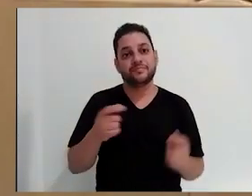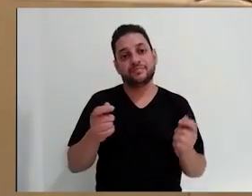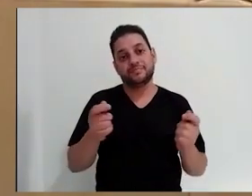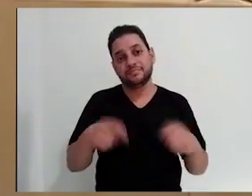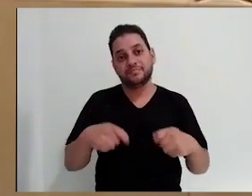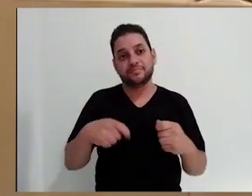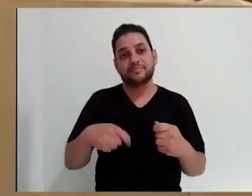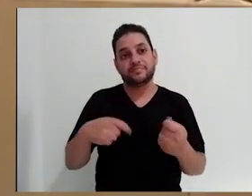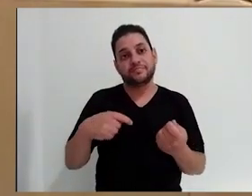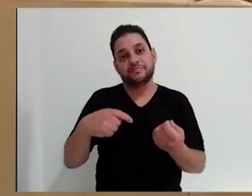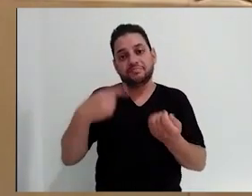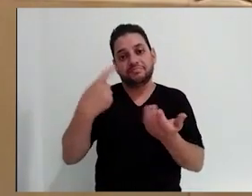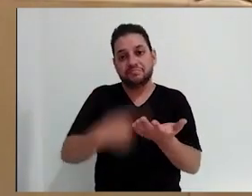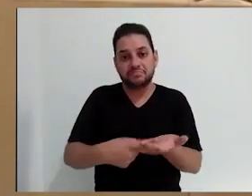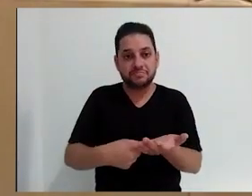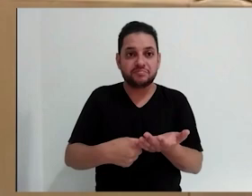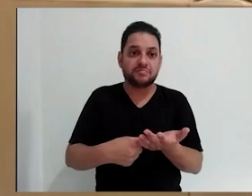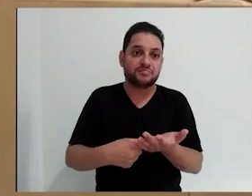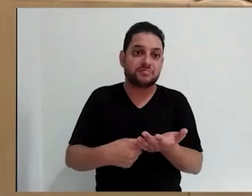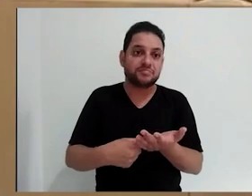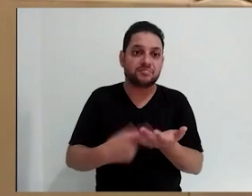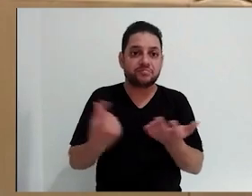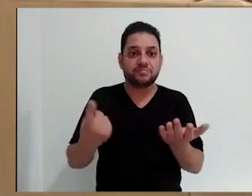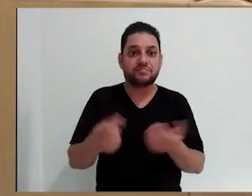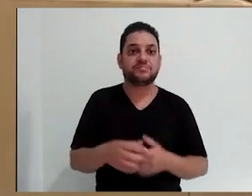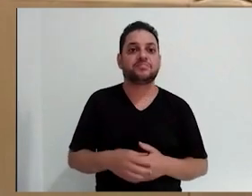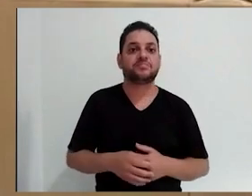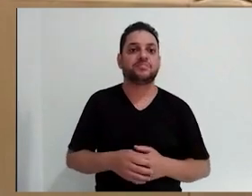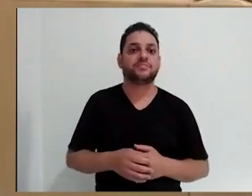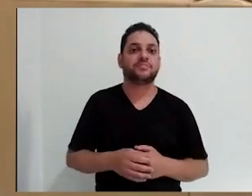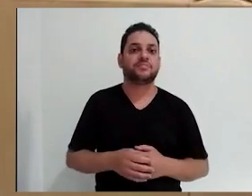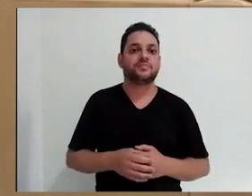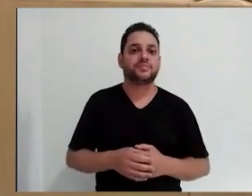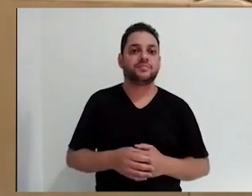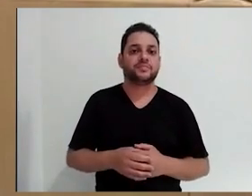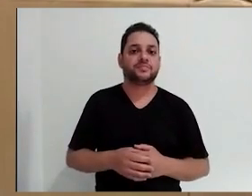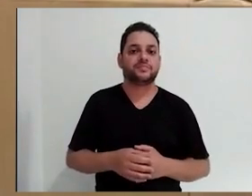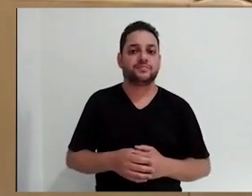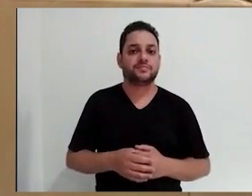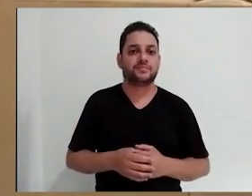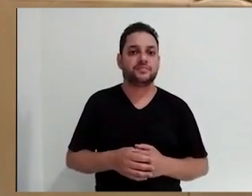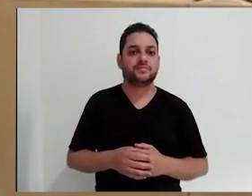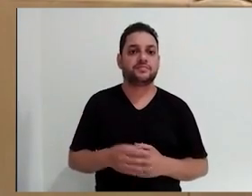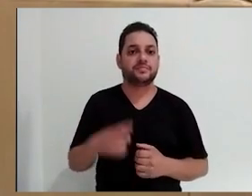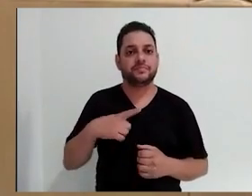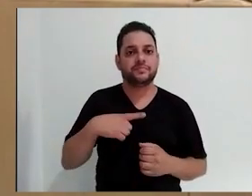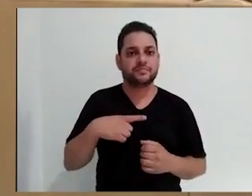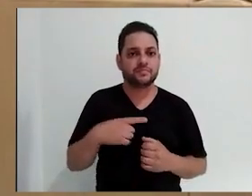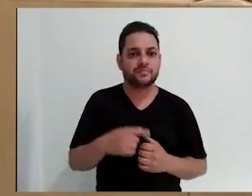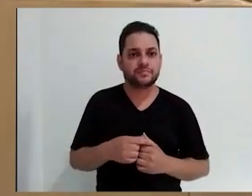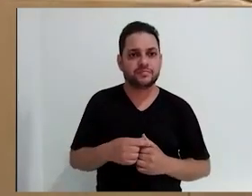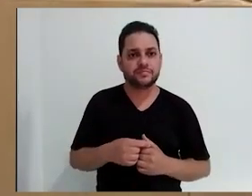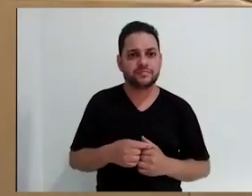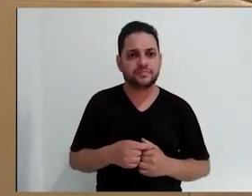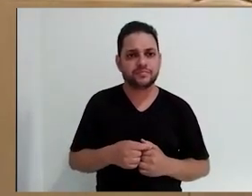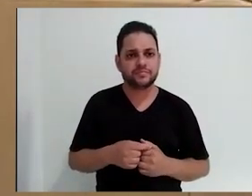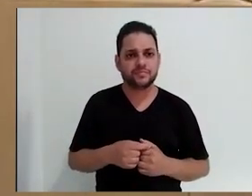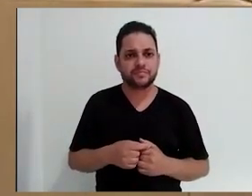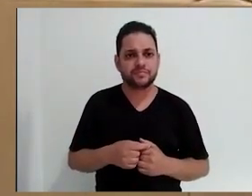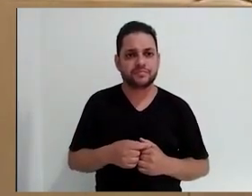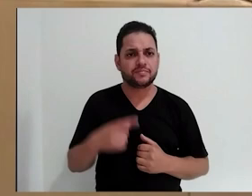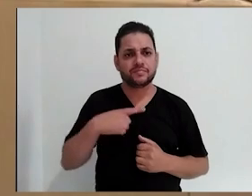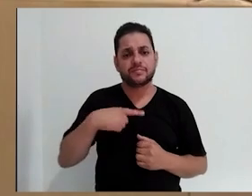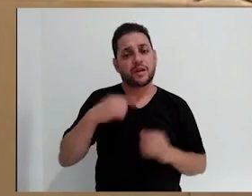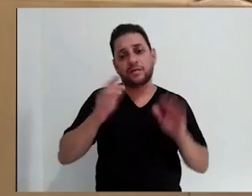Olha, talvez o Conselho de Medicina, né? Eu lembro que eu participei de uma videoconferência na